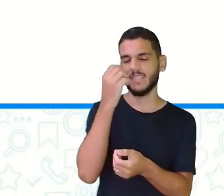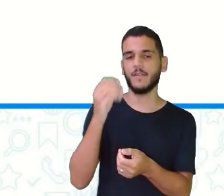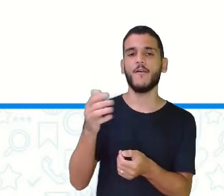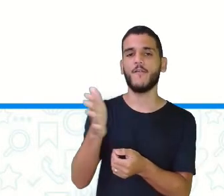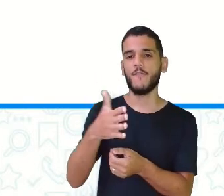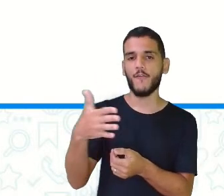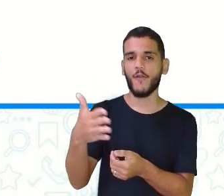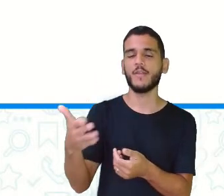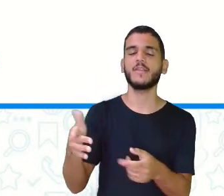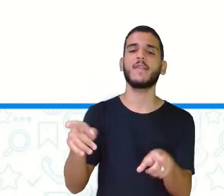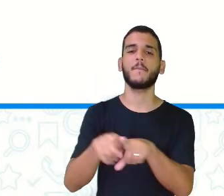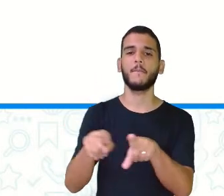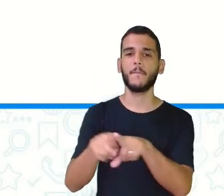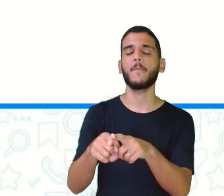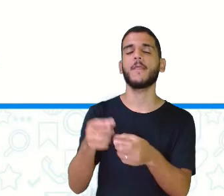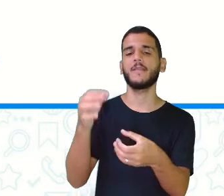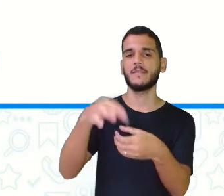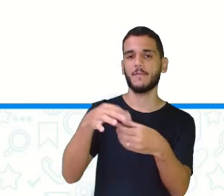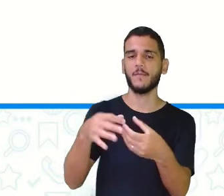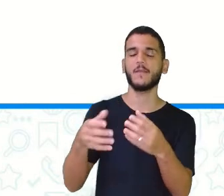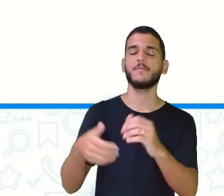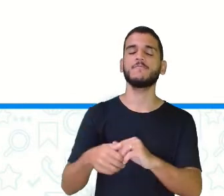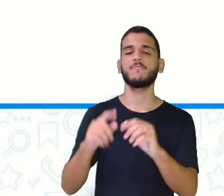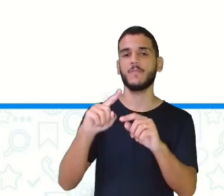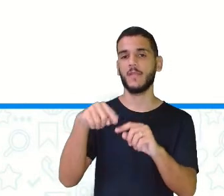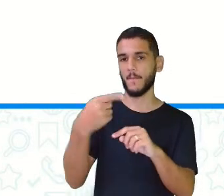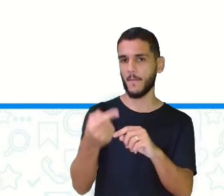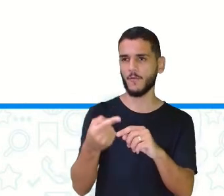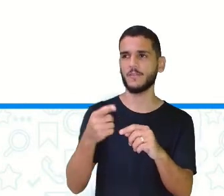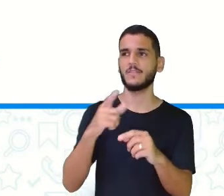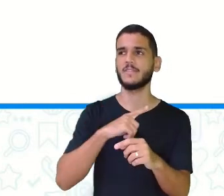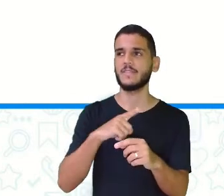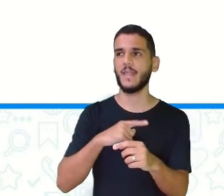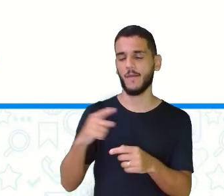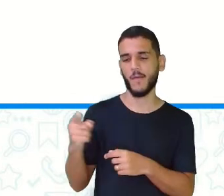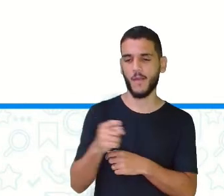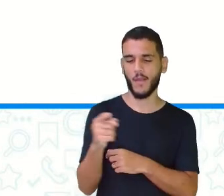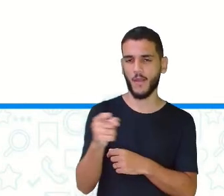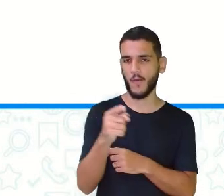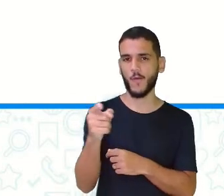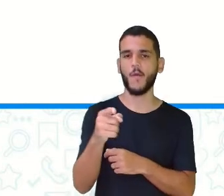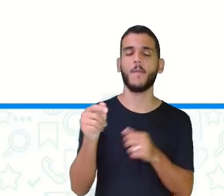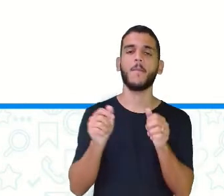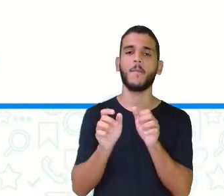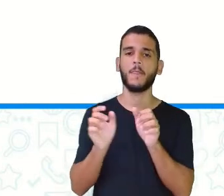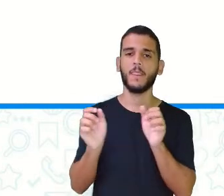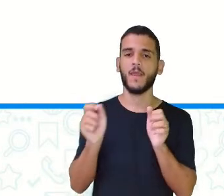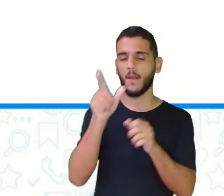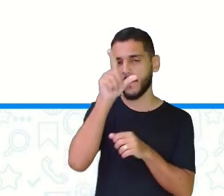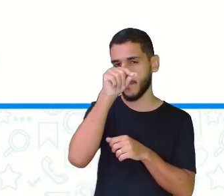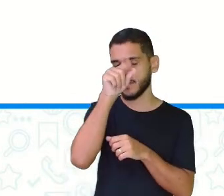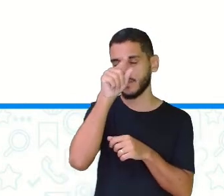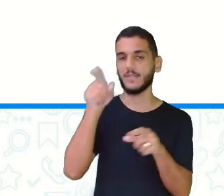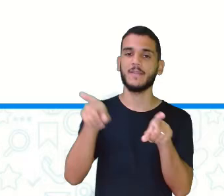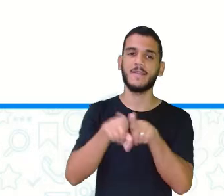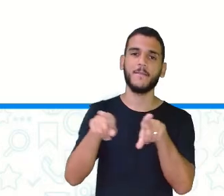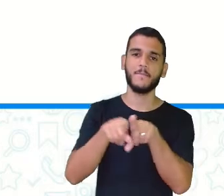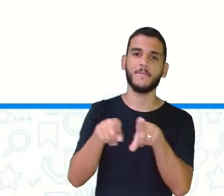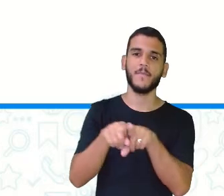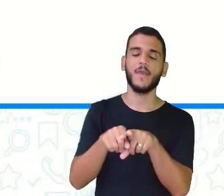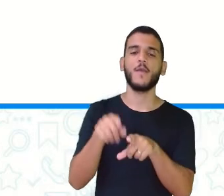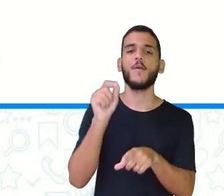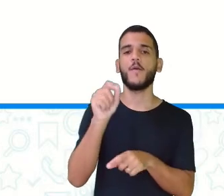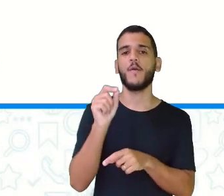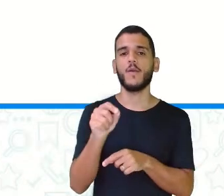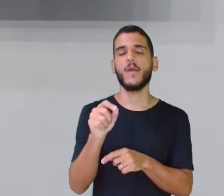menores, dependendo da espécie. E aí a gente vai subindo, ó. Tem a serpente, a andorinha e a raposa, que já se alimentam